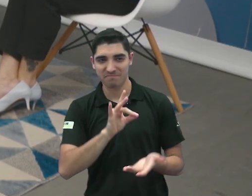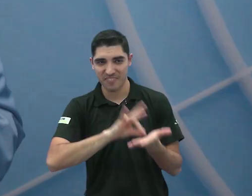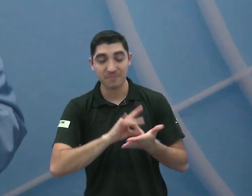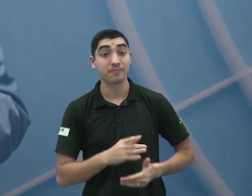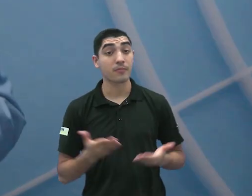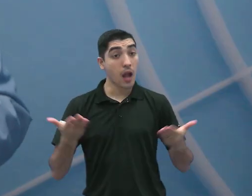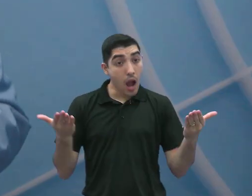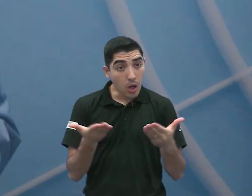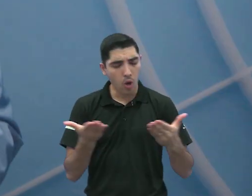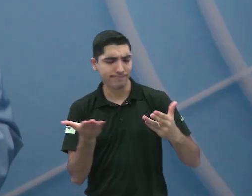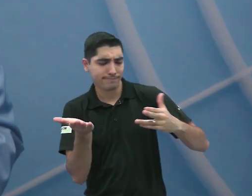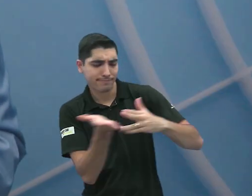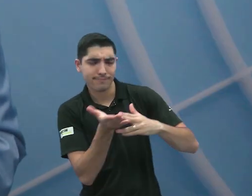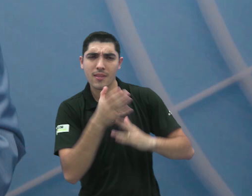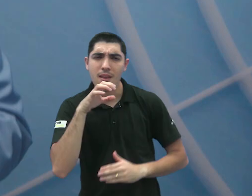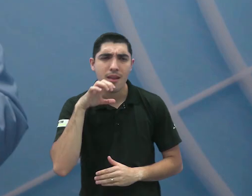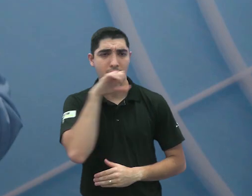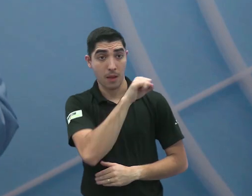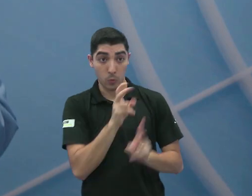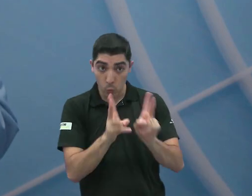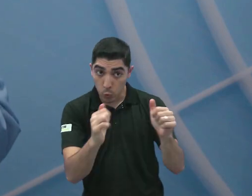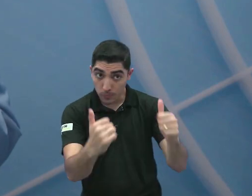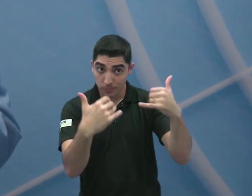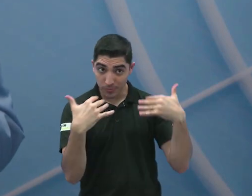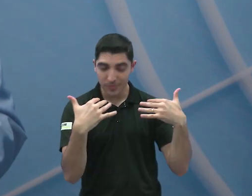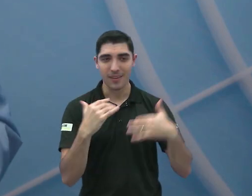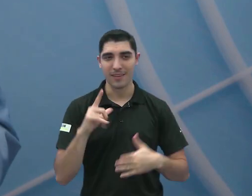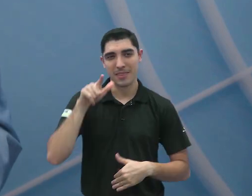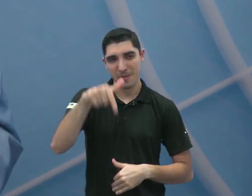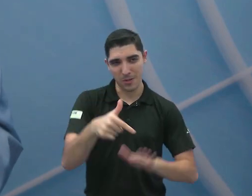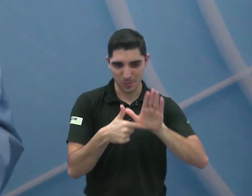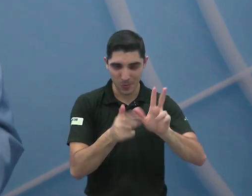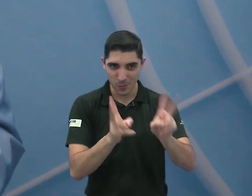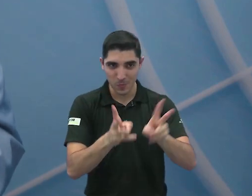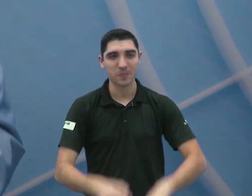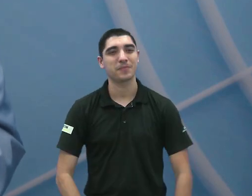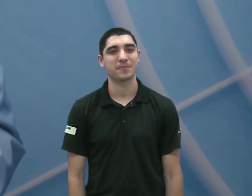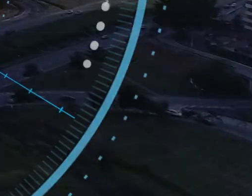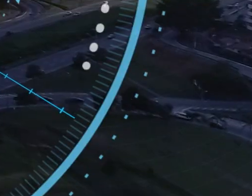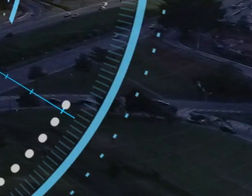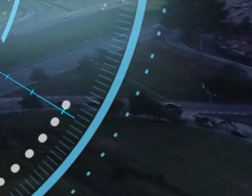Olha, vamos agora fazer uma pausa rápida. Fique com a gente que o Diálogos da Cidade volta já.